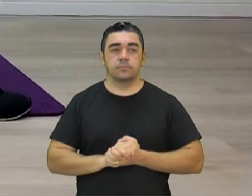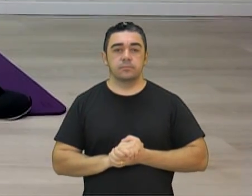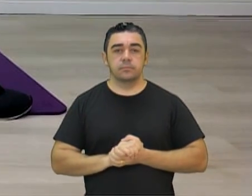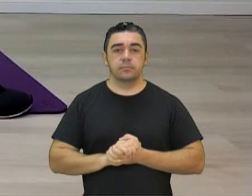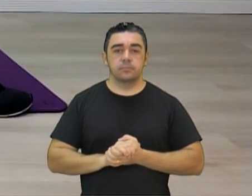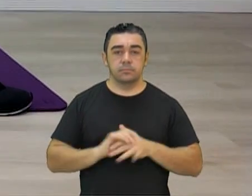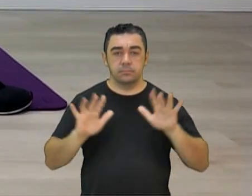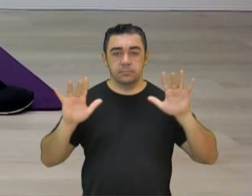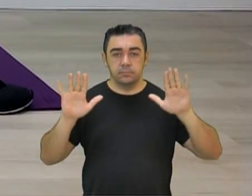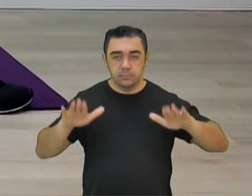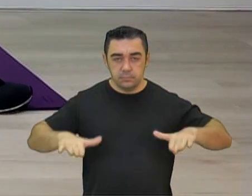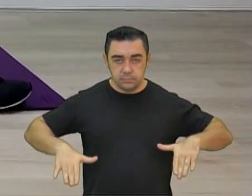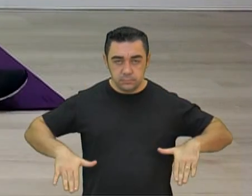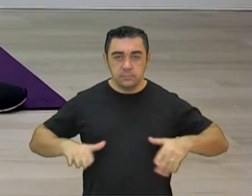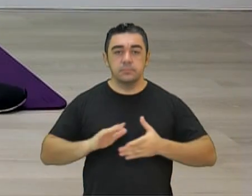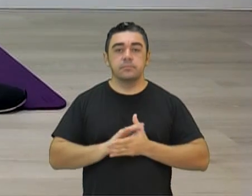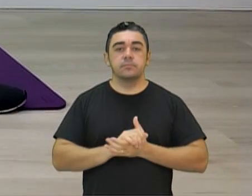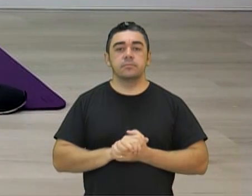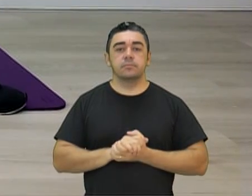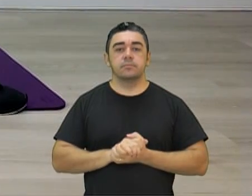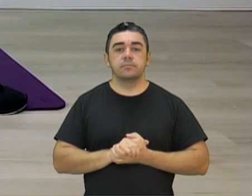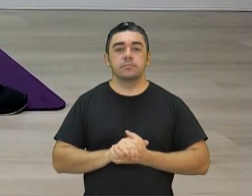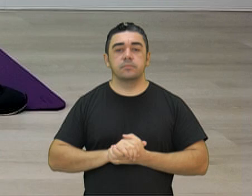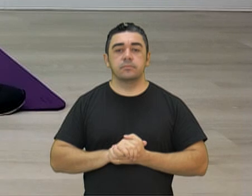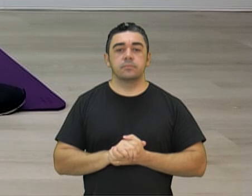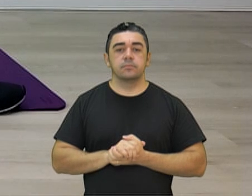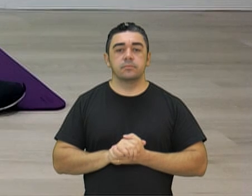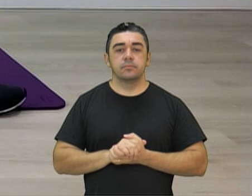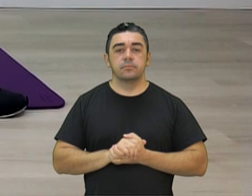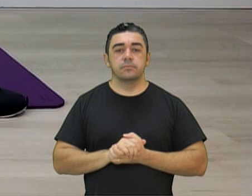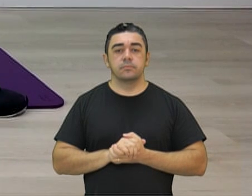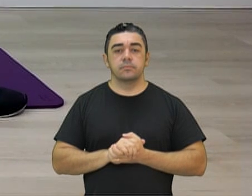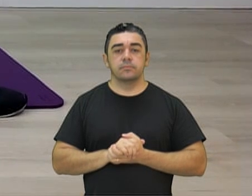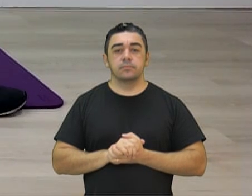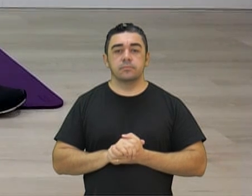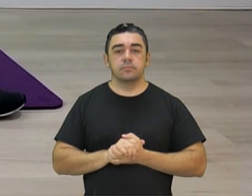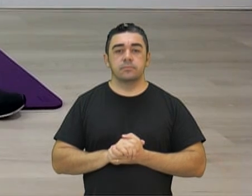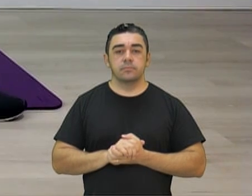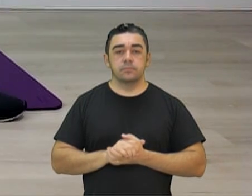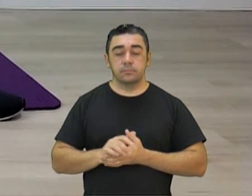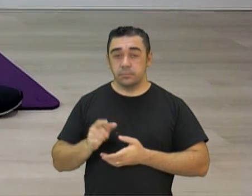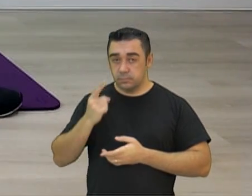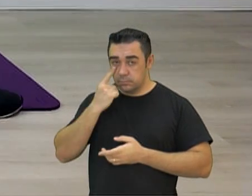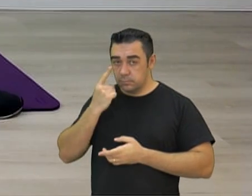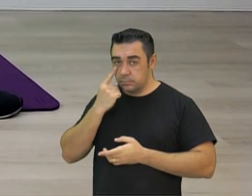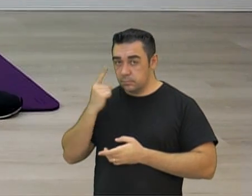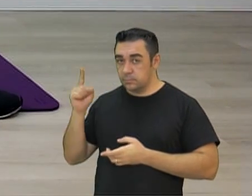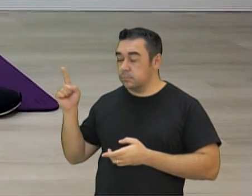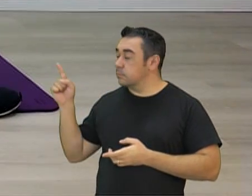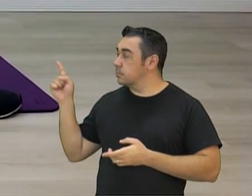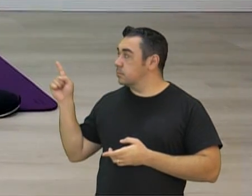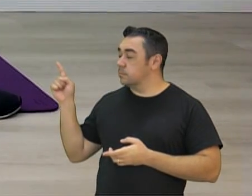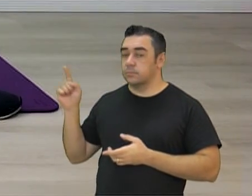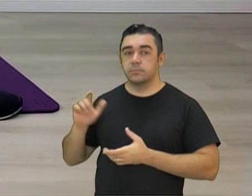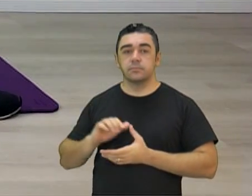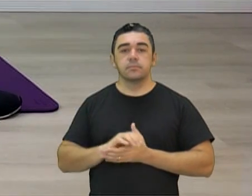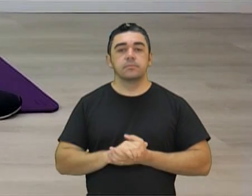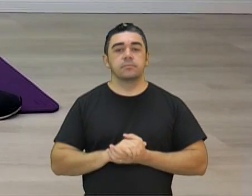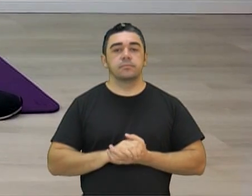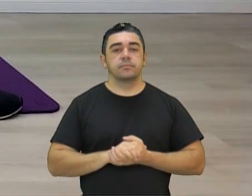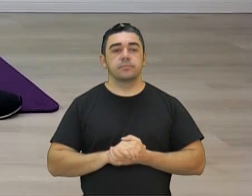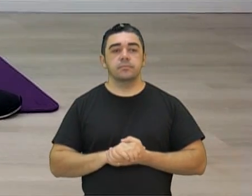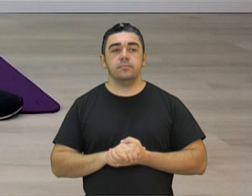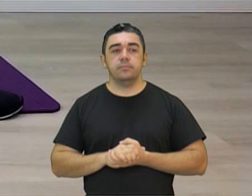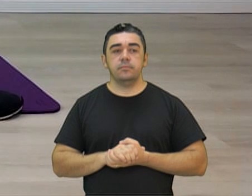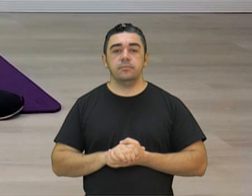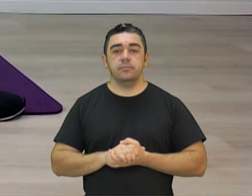ao lado do seu corpo, te apoiando. Pernas mais ou menos afastadas, tá? Não muito. Eleva o